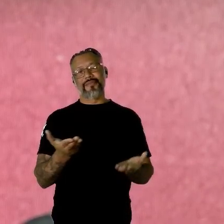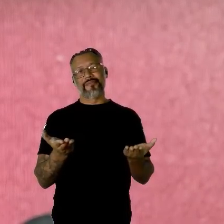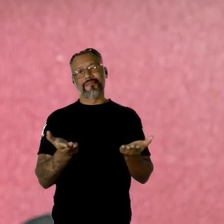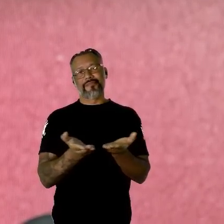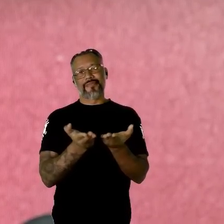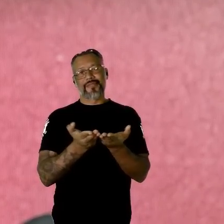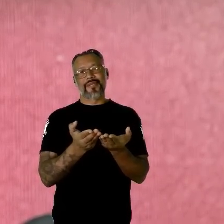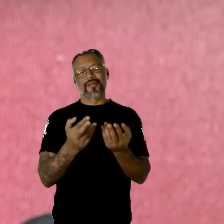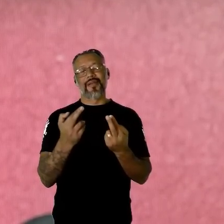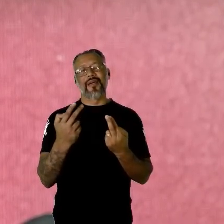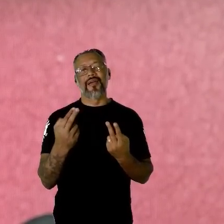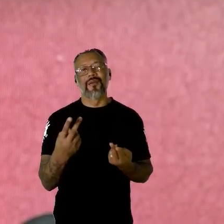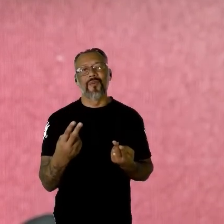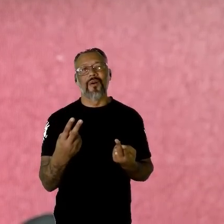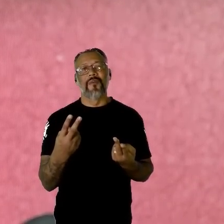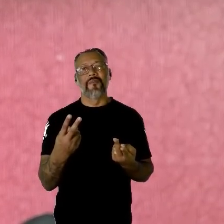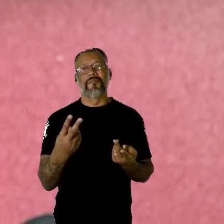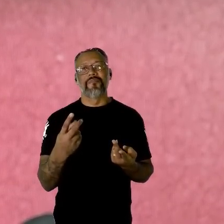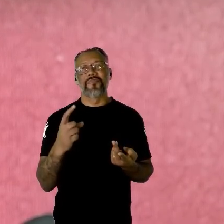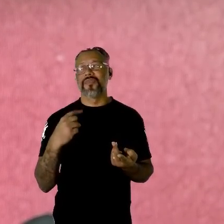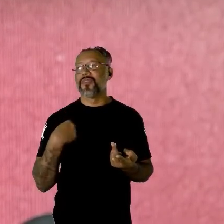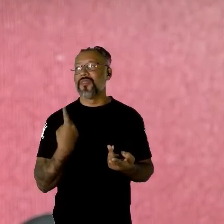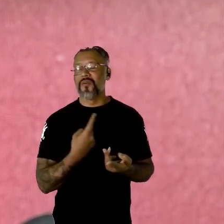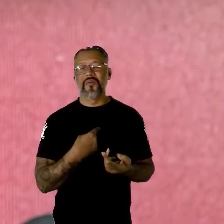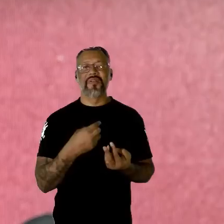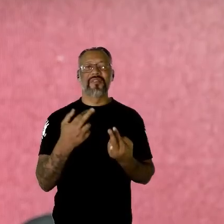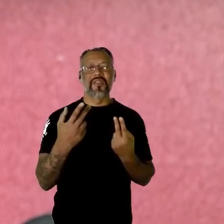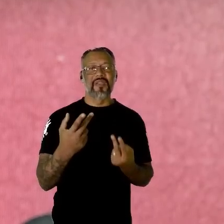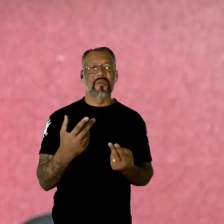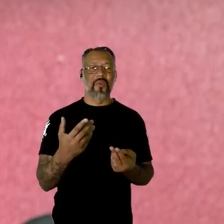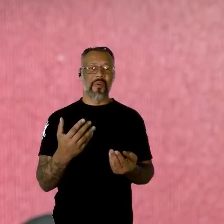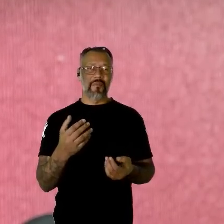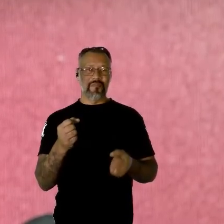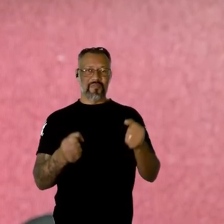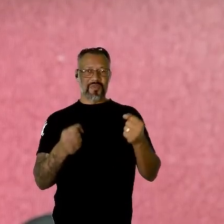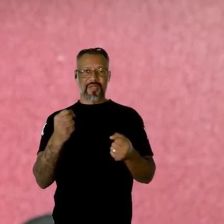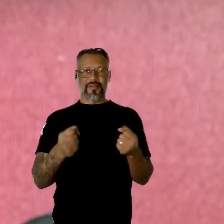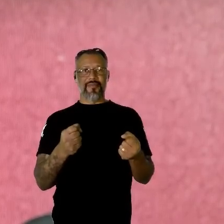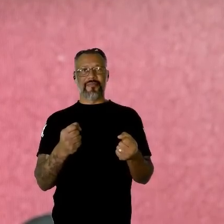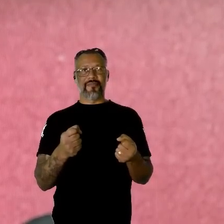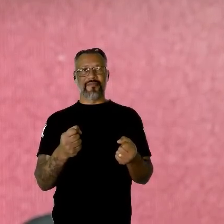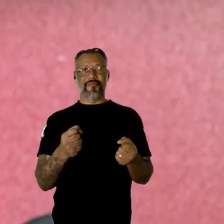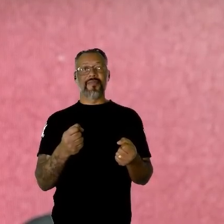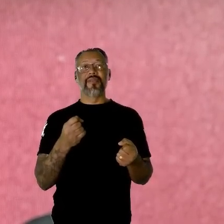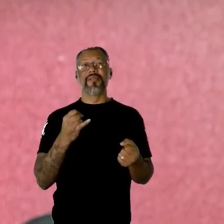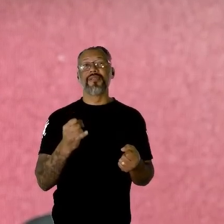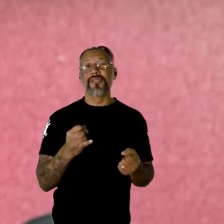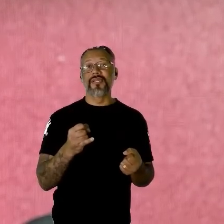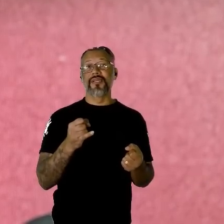é ser carro Setembro cheio é carro com combustível